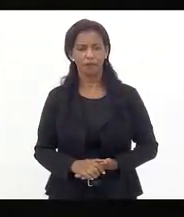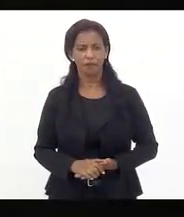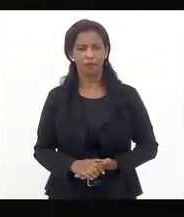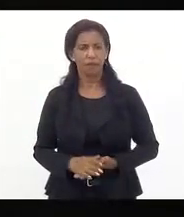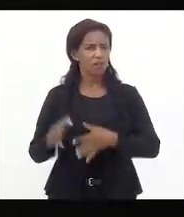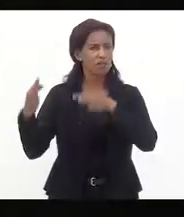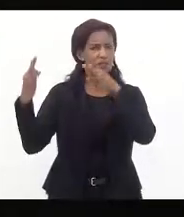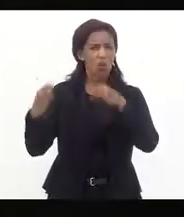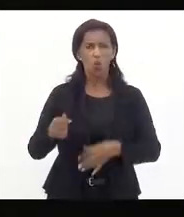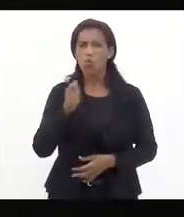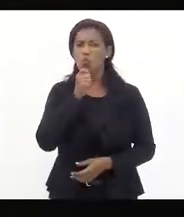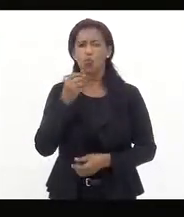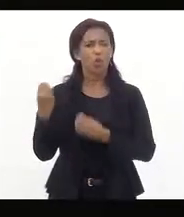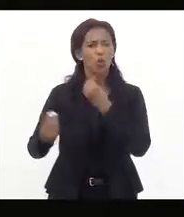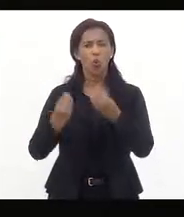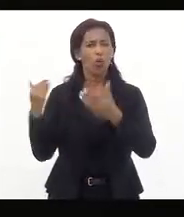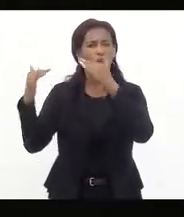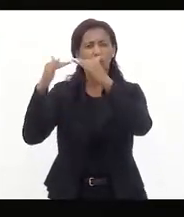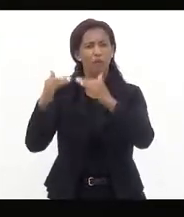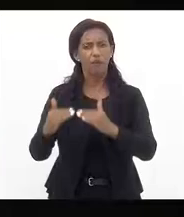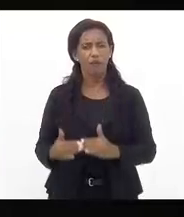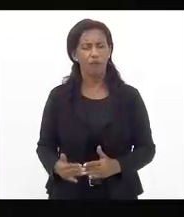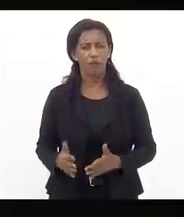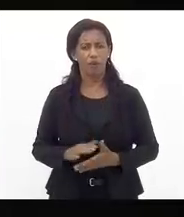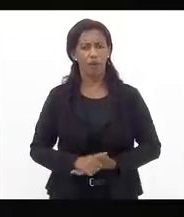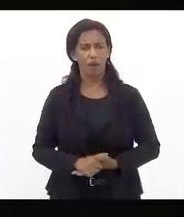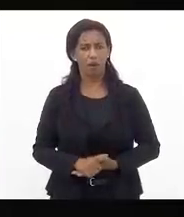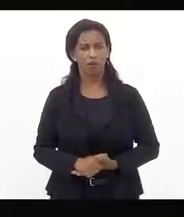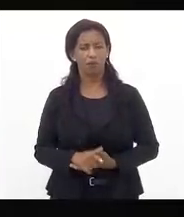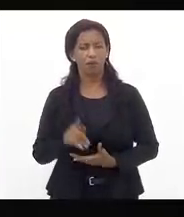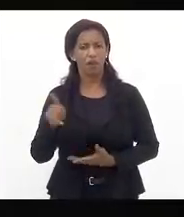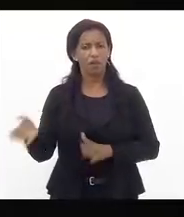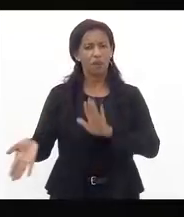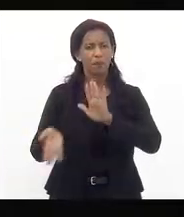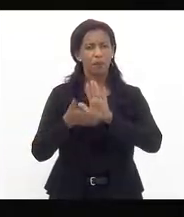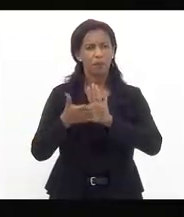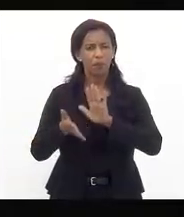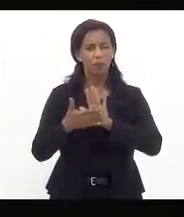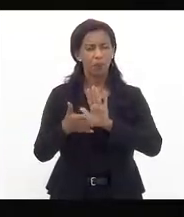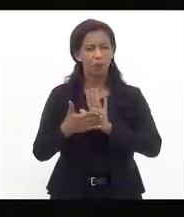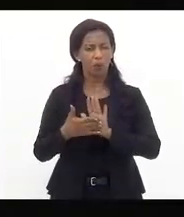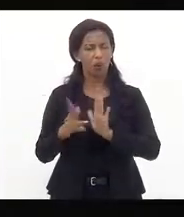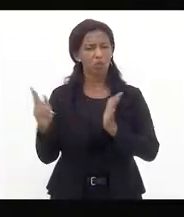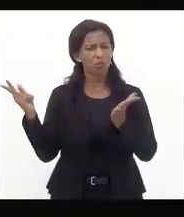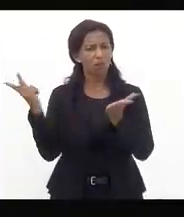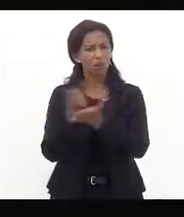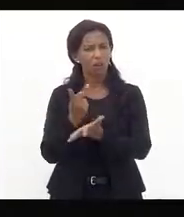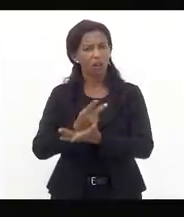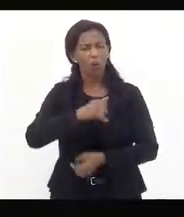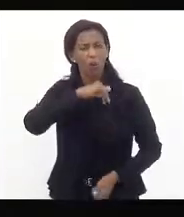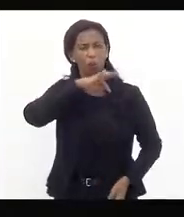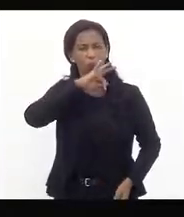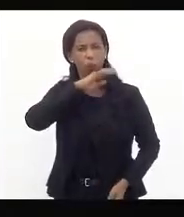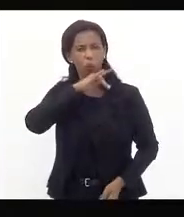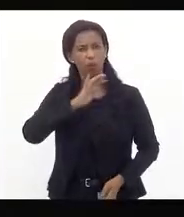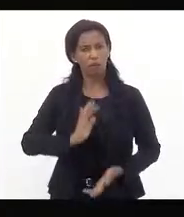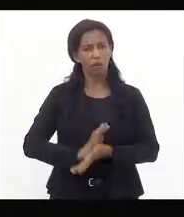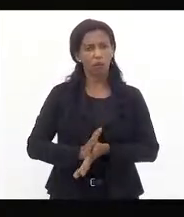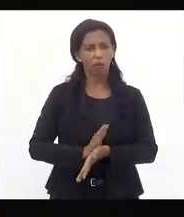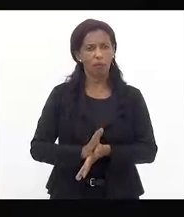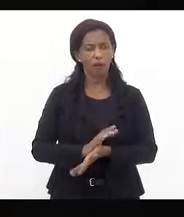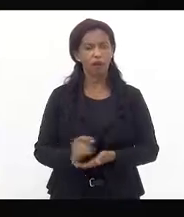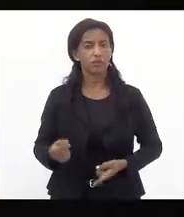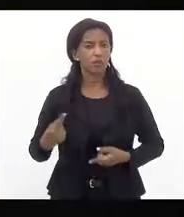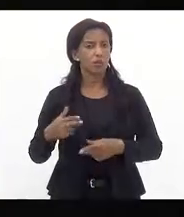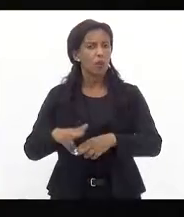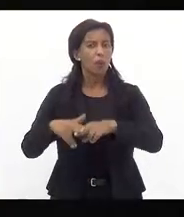indubitavelmente, não há como ser favorável a essa proposta indecente, perversa. Por mais